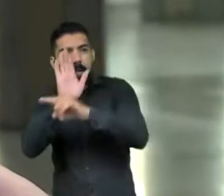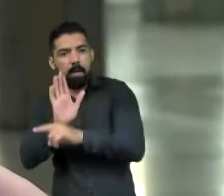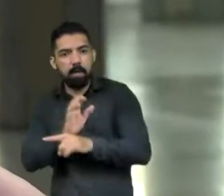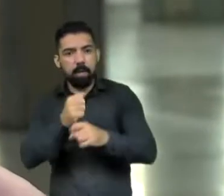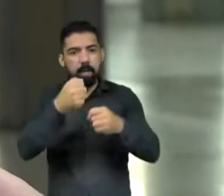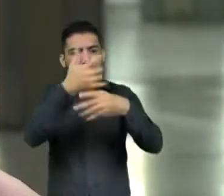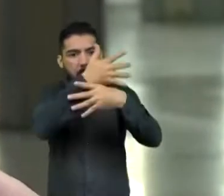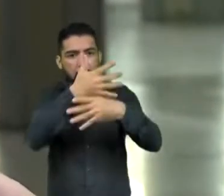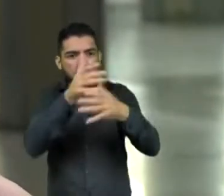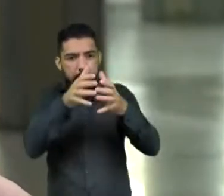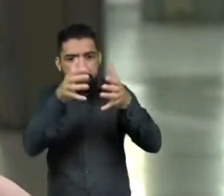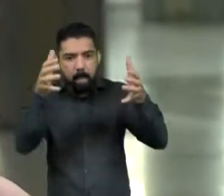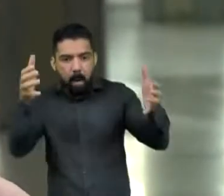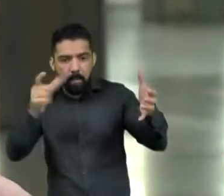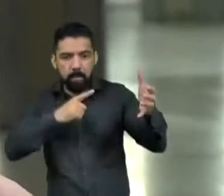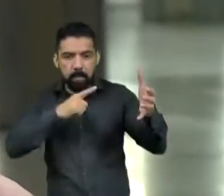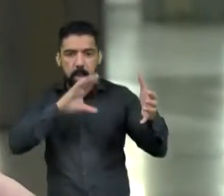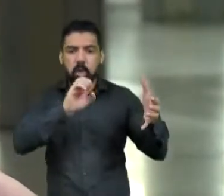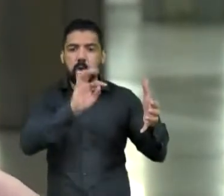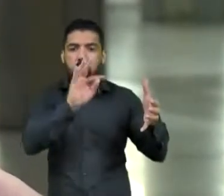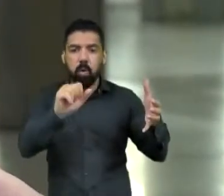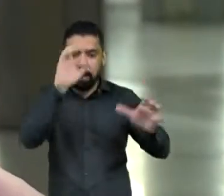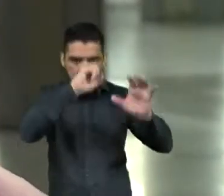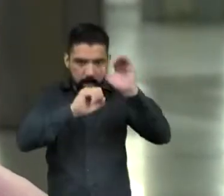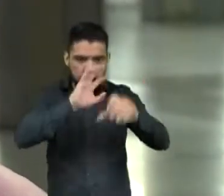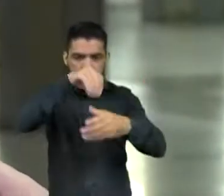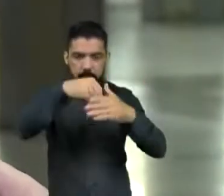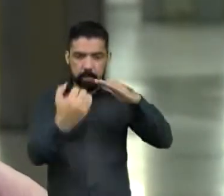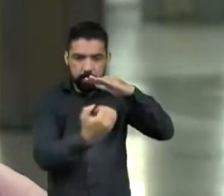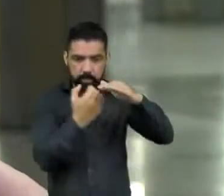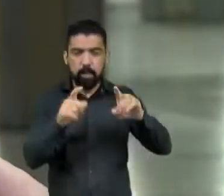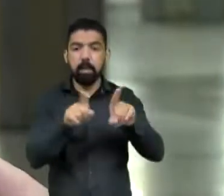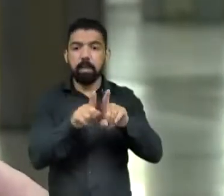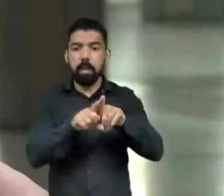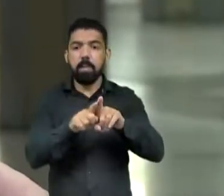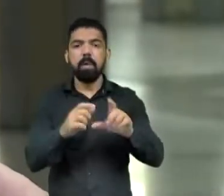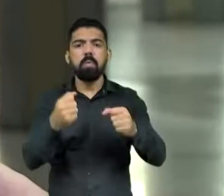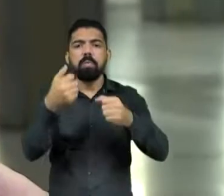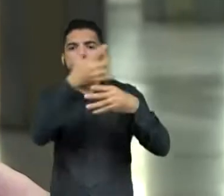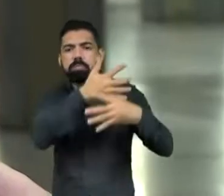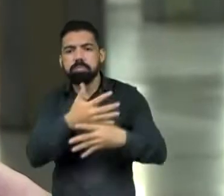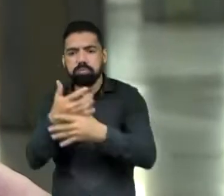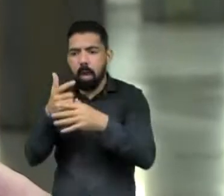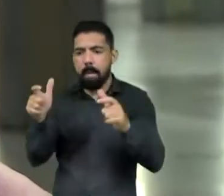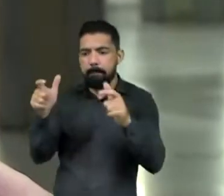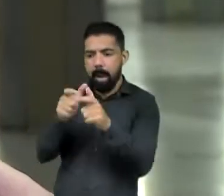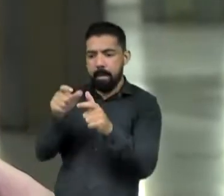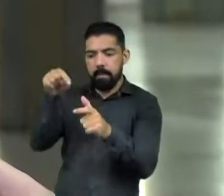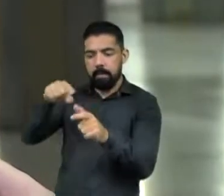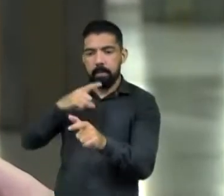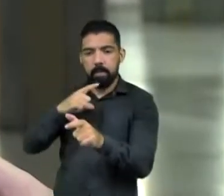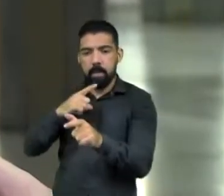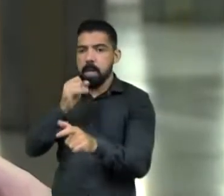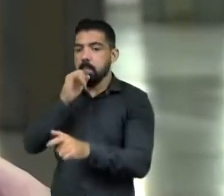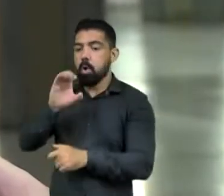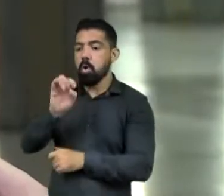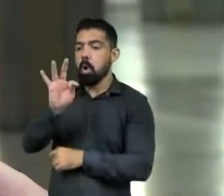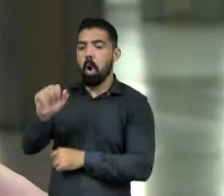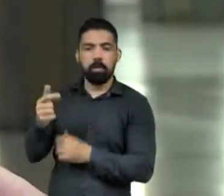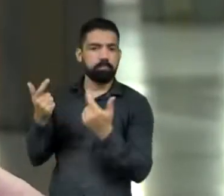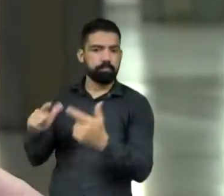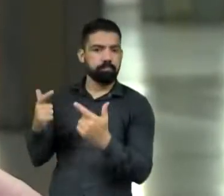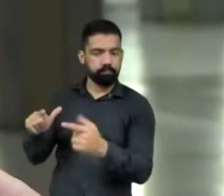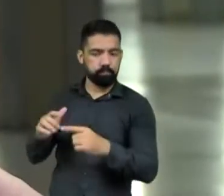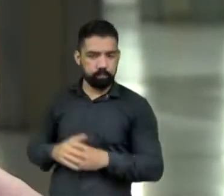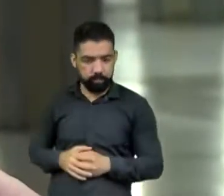ter cotas de aprendizagem nas suas empresas, como municípios menores, que não possuem essas cotas de aprendizagem, e a gente consegue